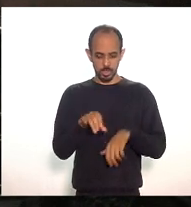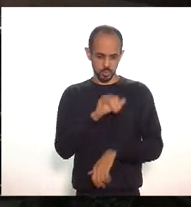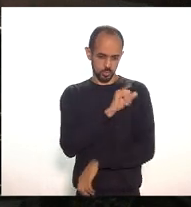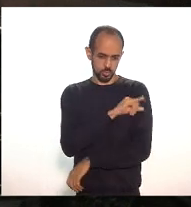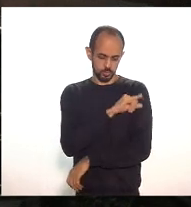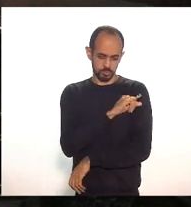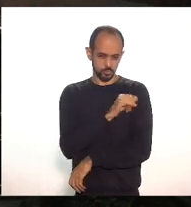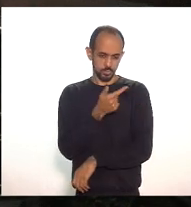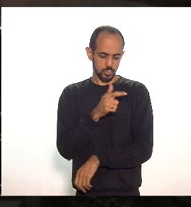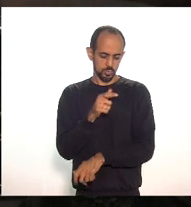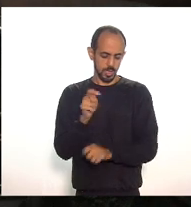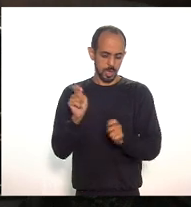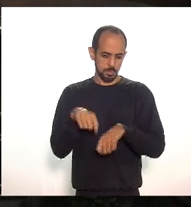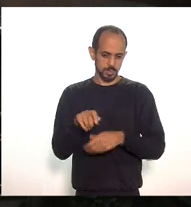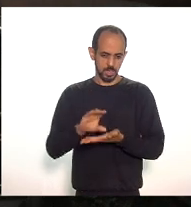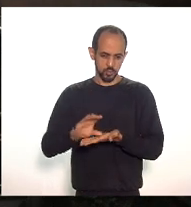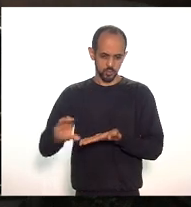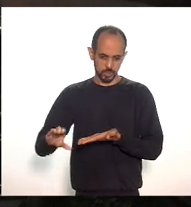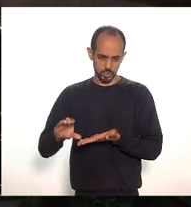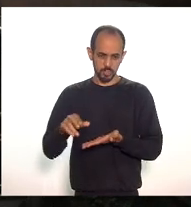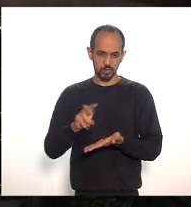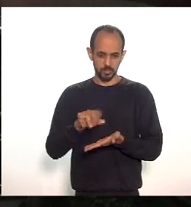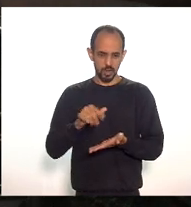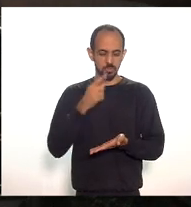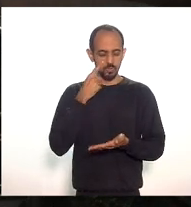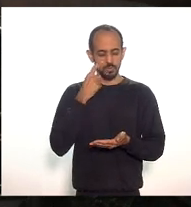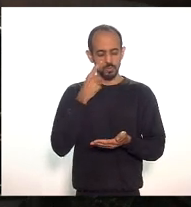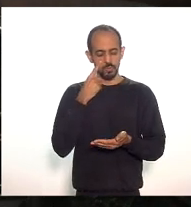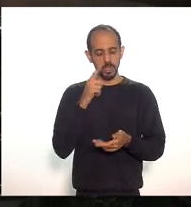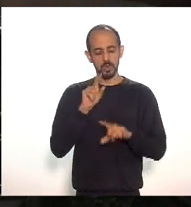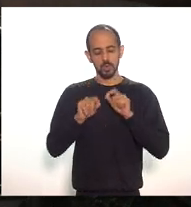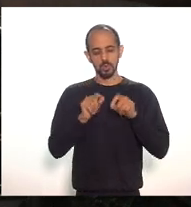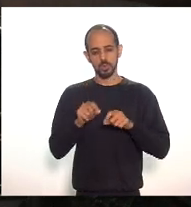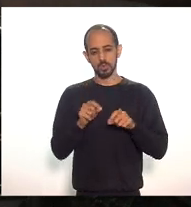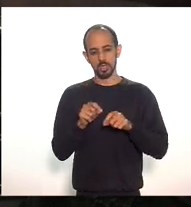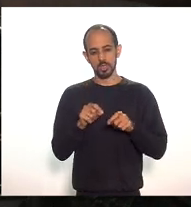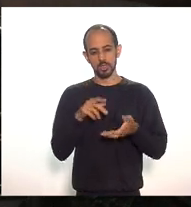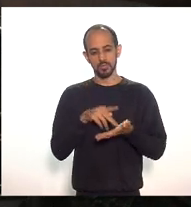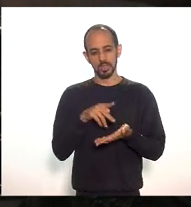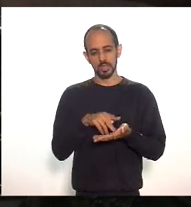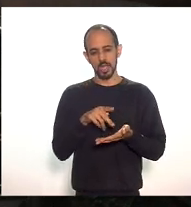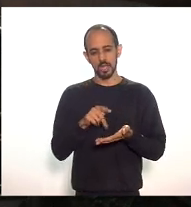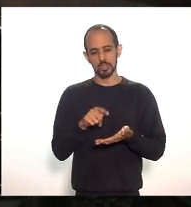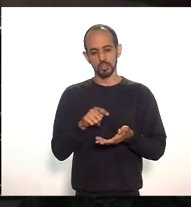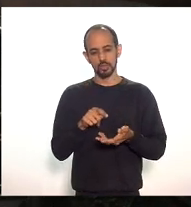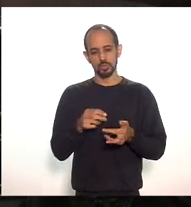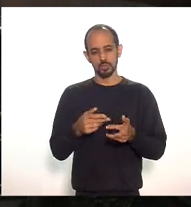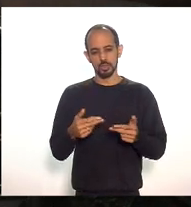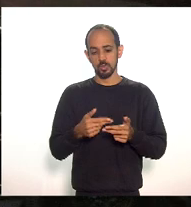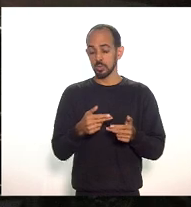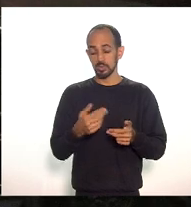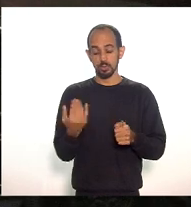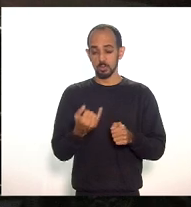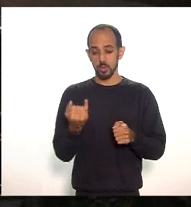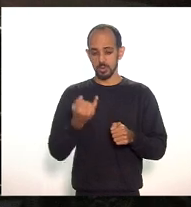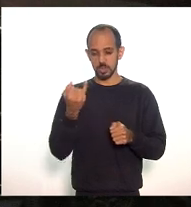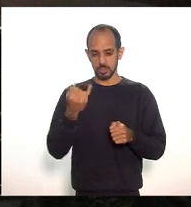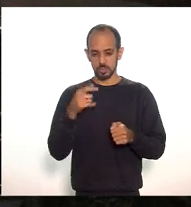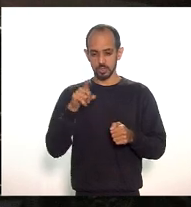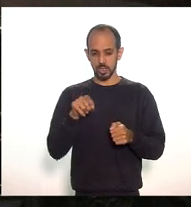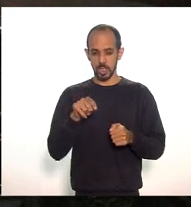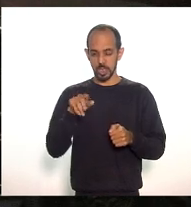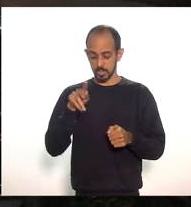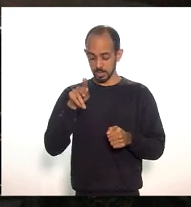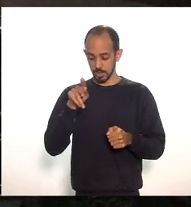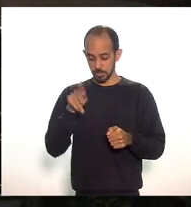capacidade de investimento vai ver Finalmente uma uma coisa Central para a dignidade